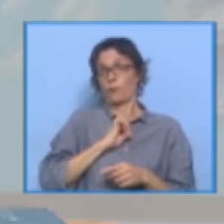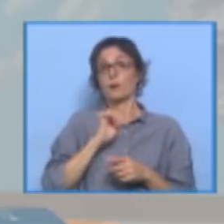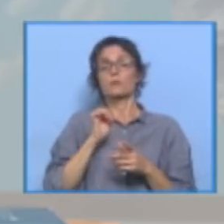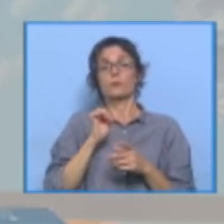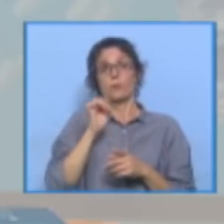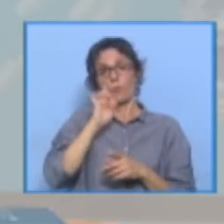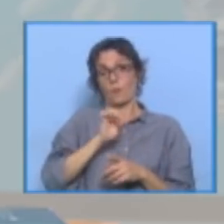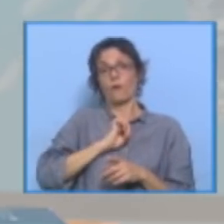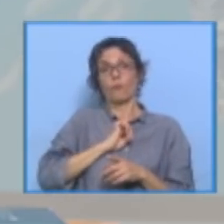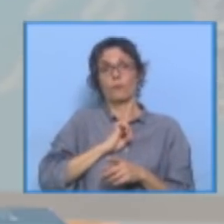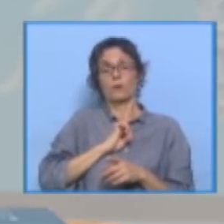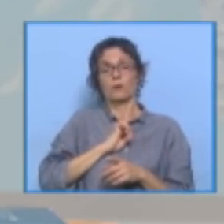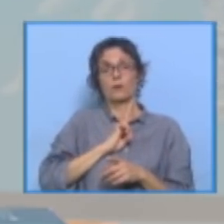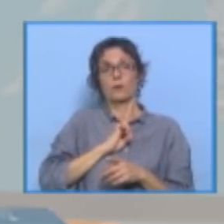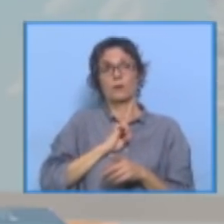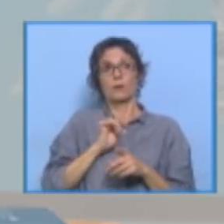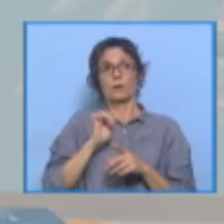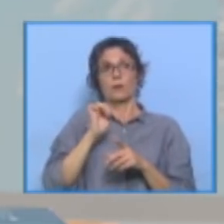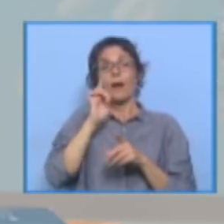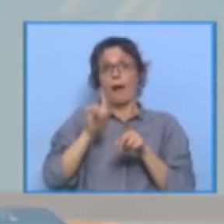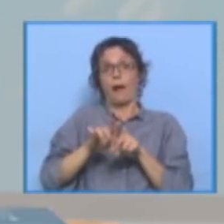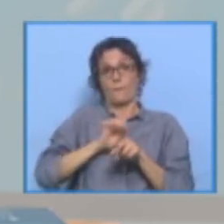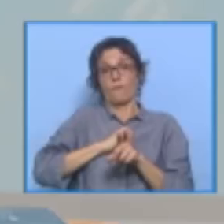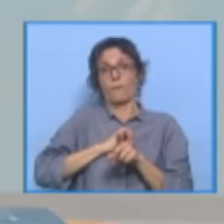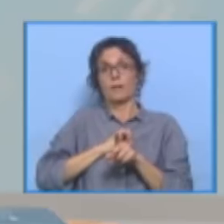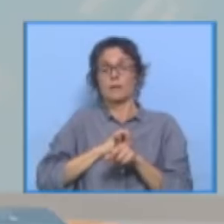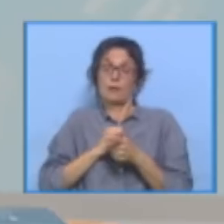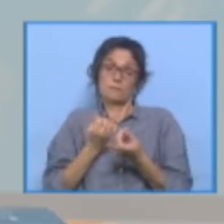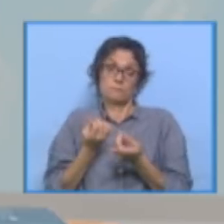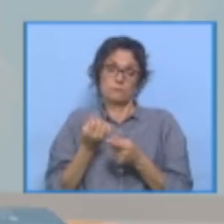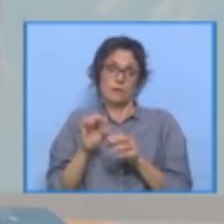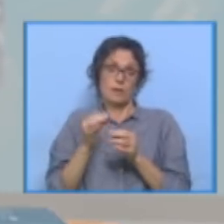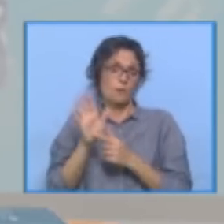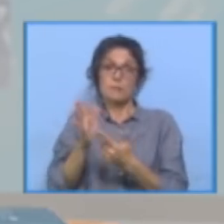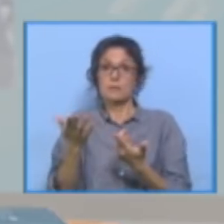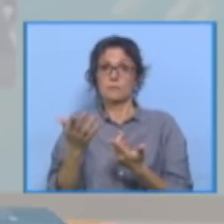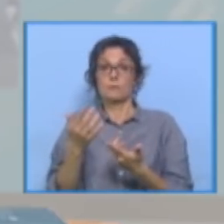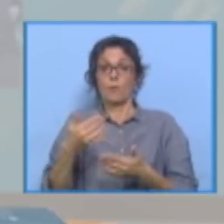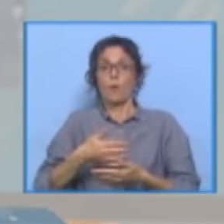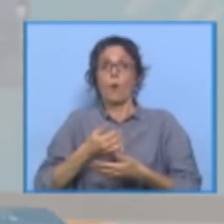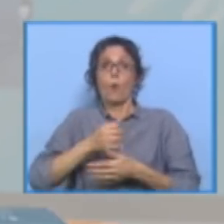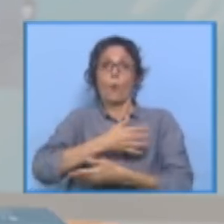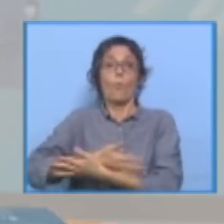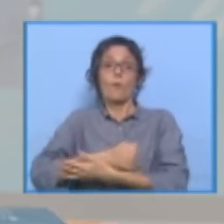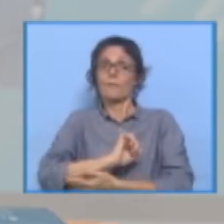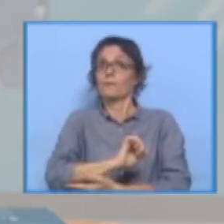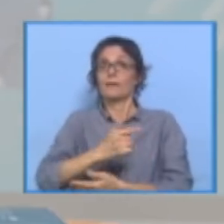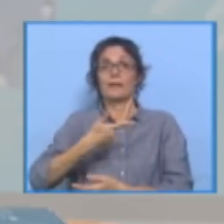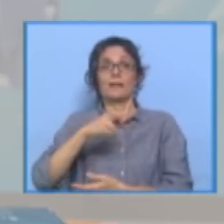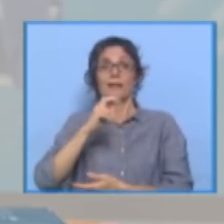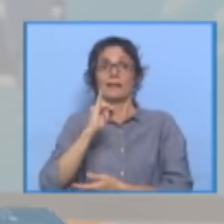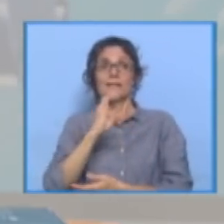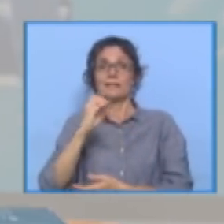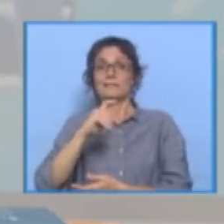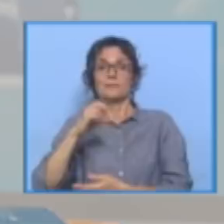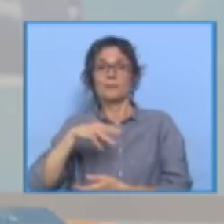teve claro, é evidente, ficou triste quando soube que o bebê não estava bem, tinha trissomia 21. Alguns médicos, como noutras situações, recomendam o aborto.